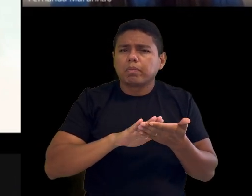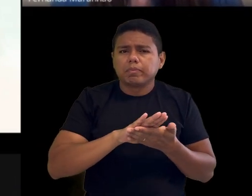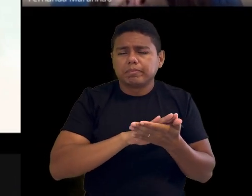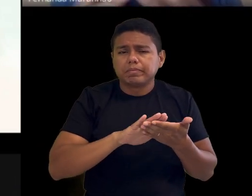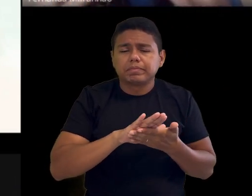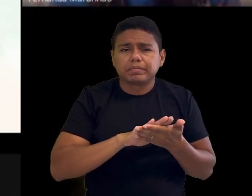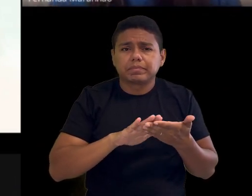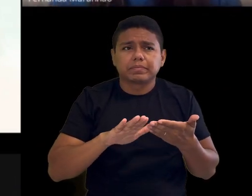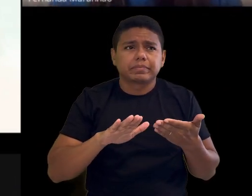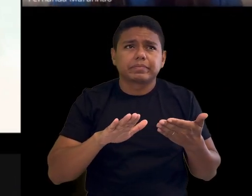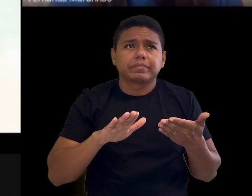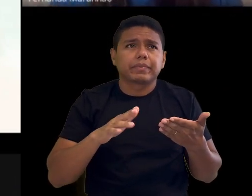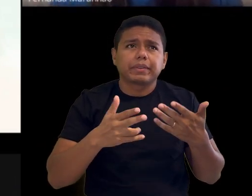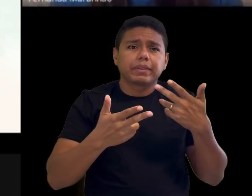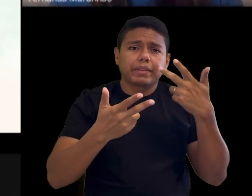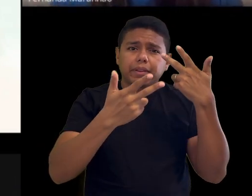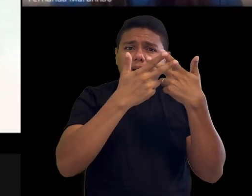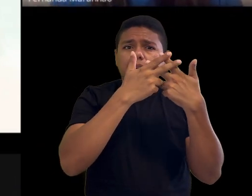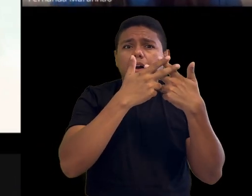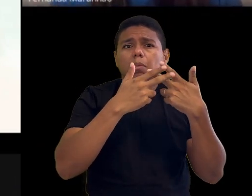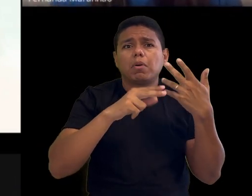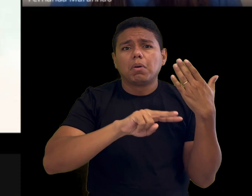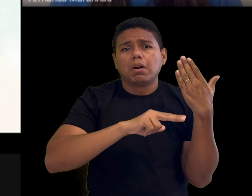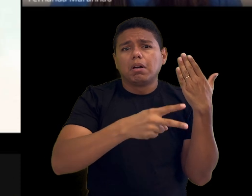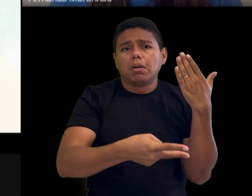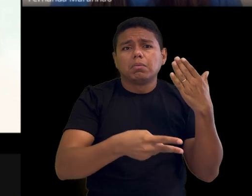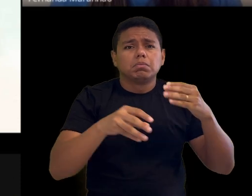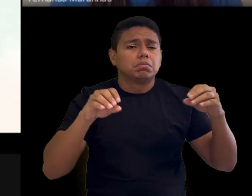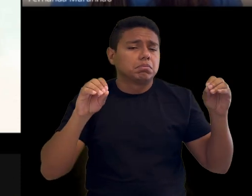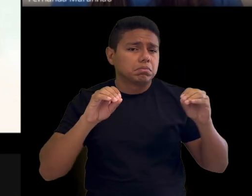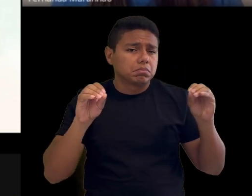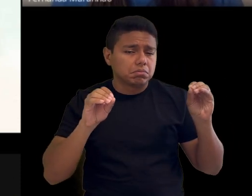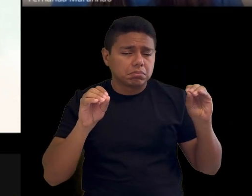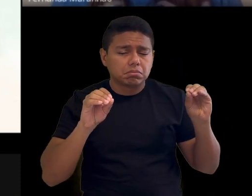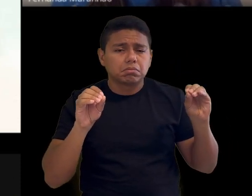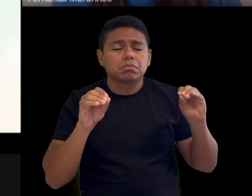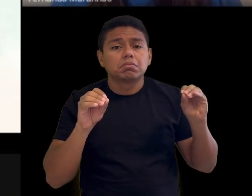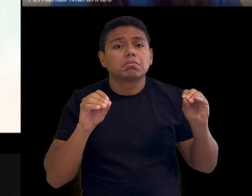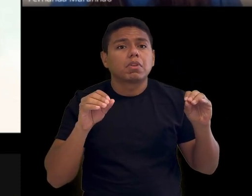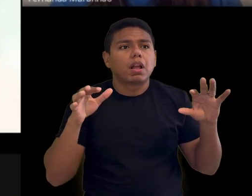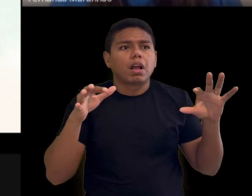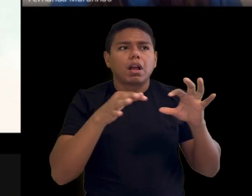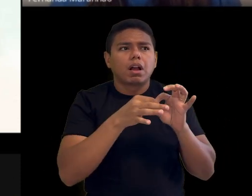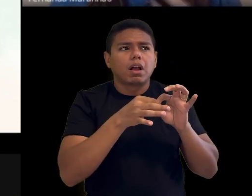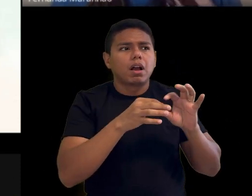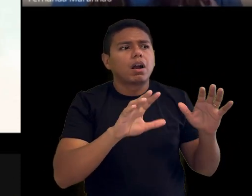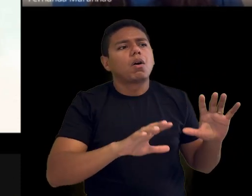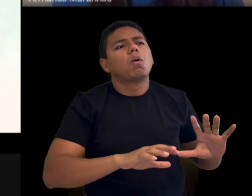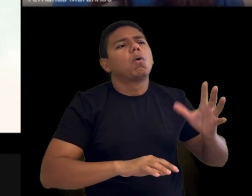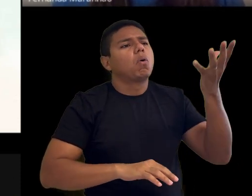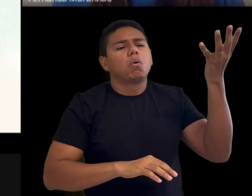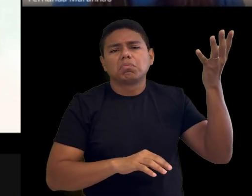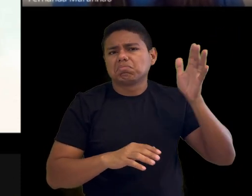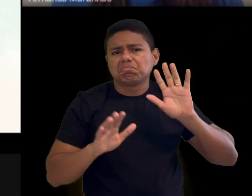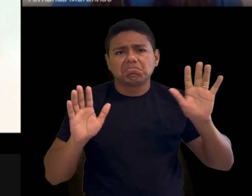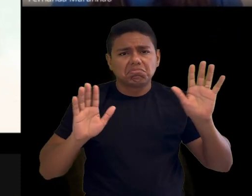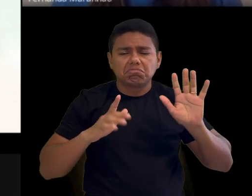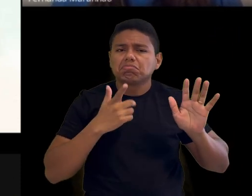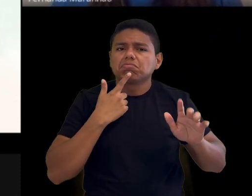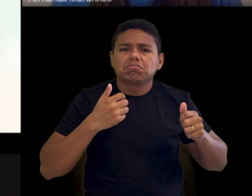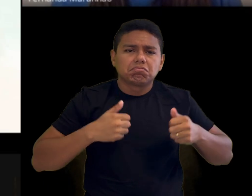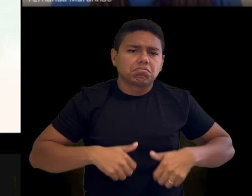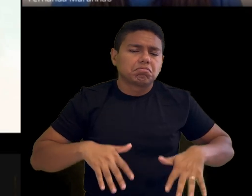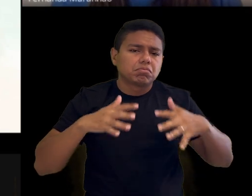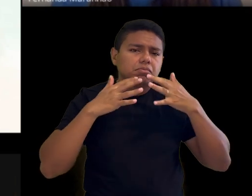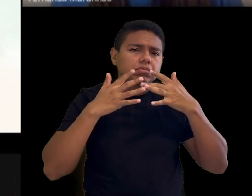e a paciente não vai associar a um episódio específico, ela vai ter um sangramento espontâneo. Normalmente, os eventos começam a aparecer no